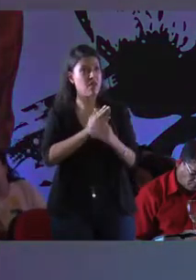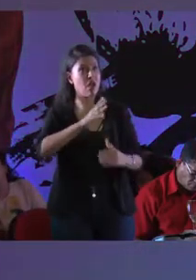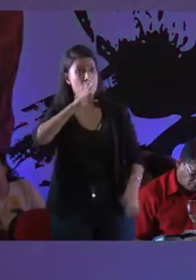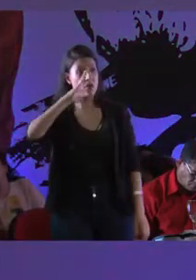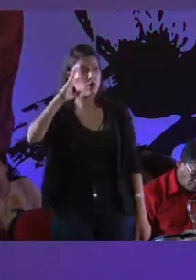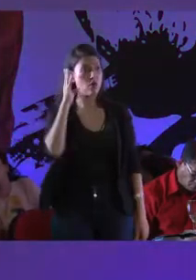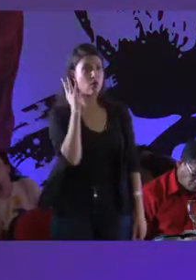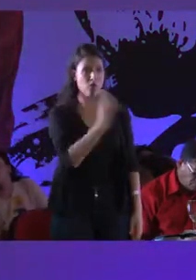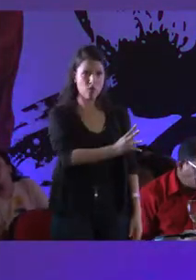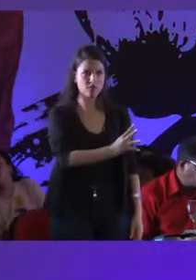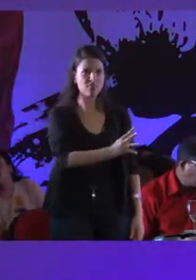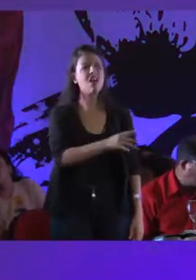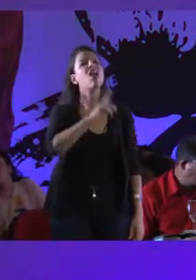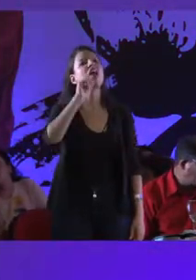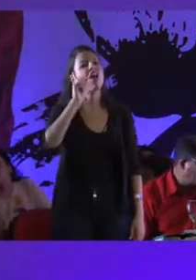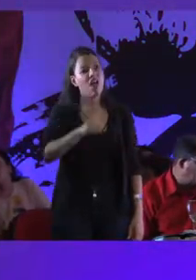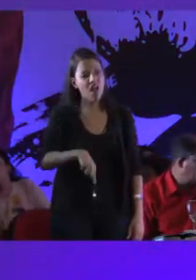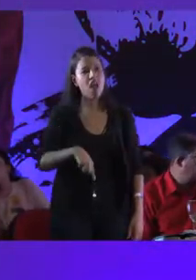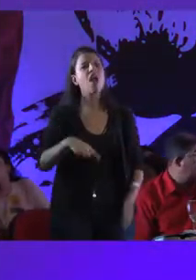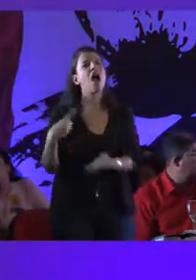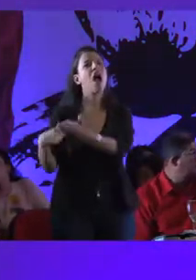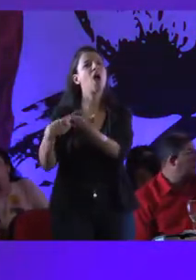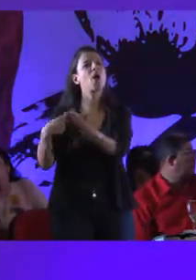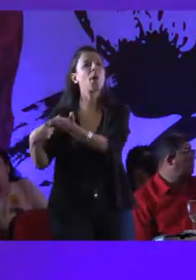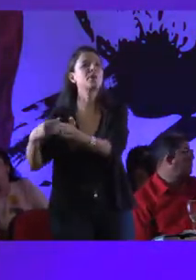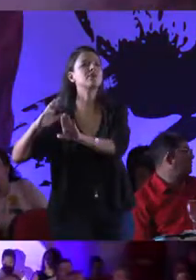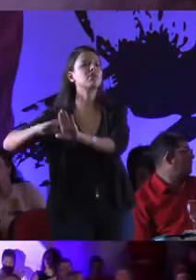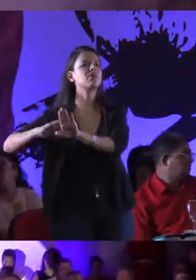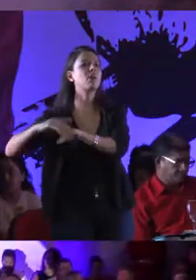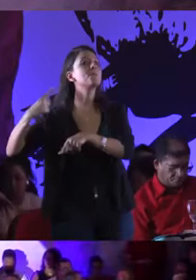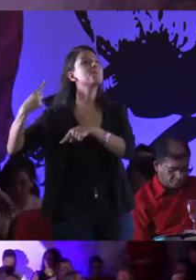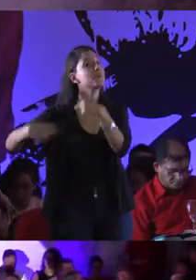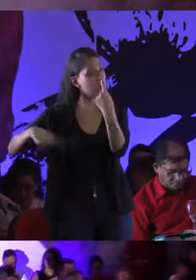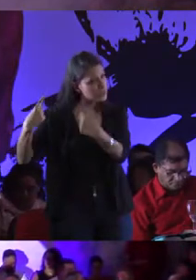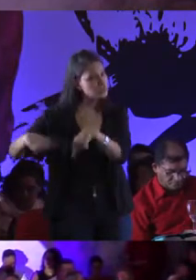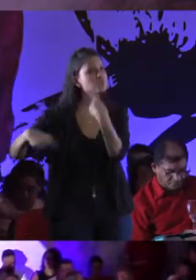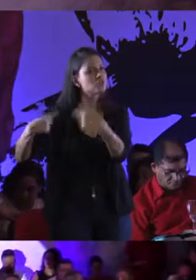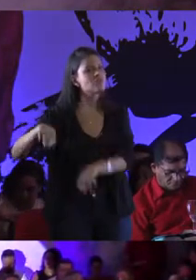condenou, é político, eminentemente político.